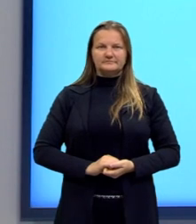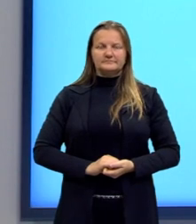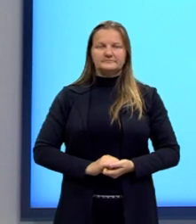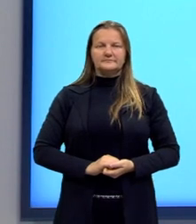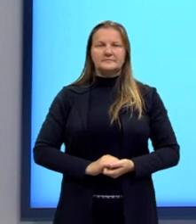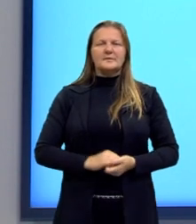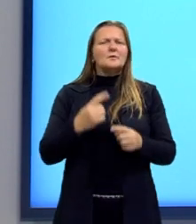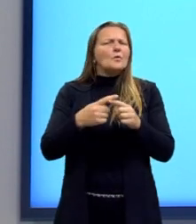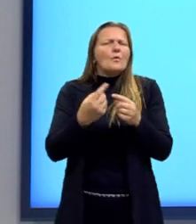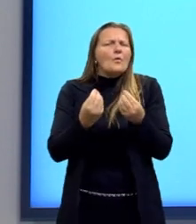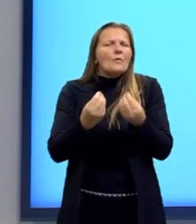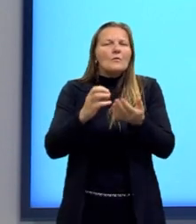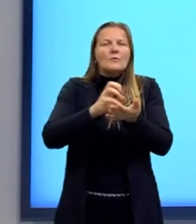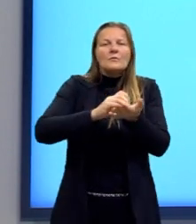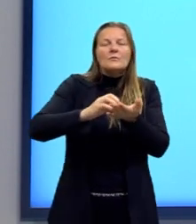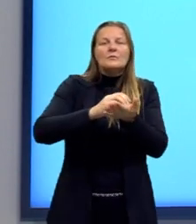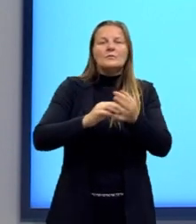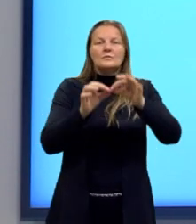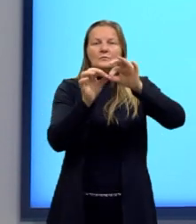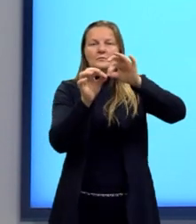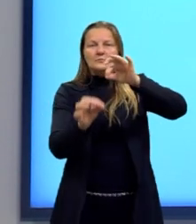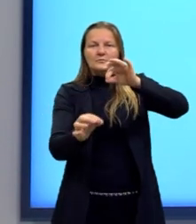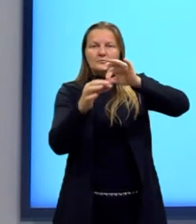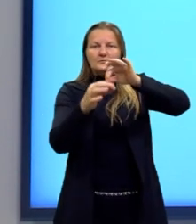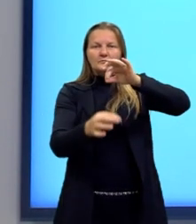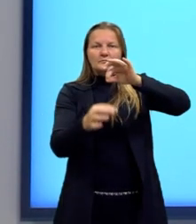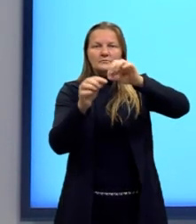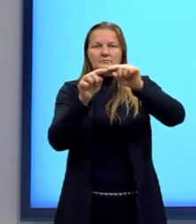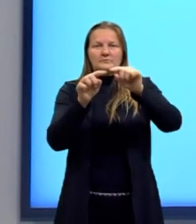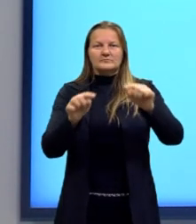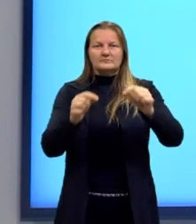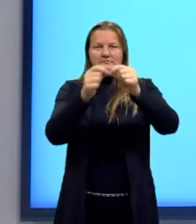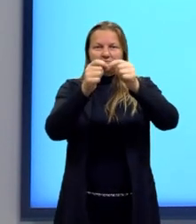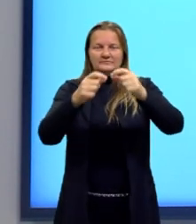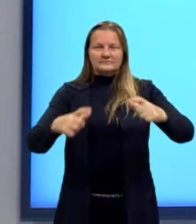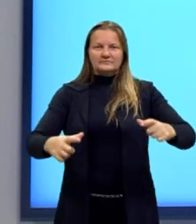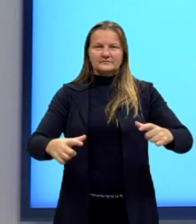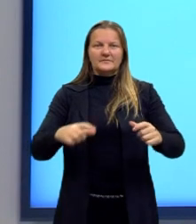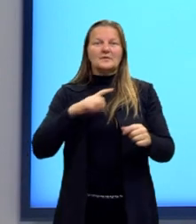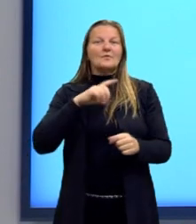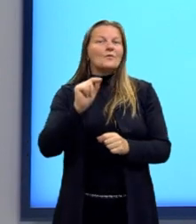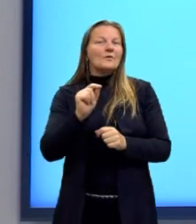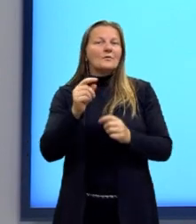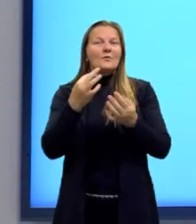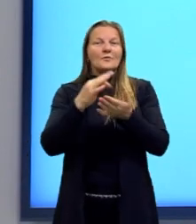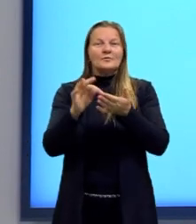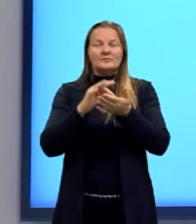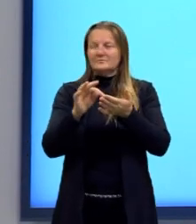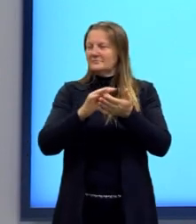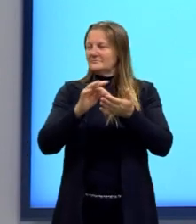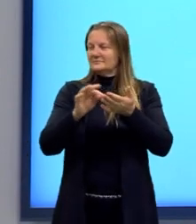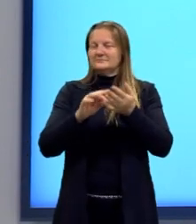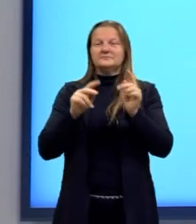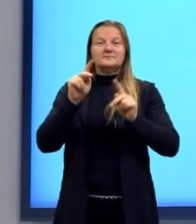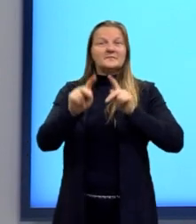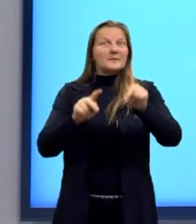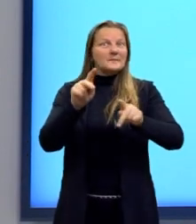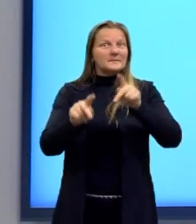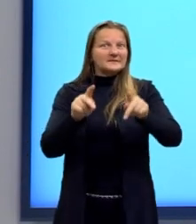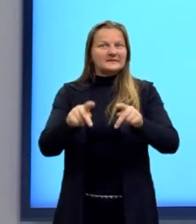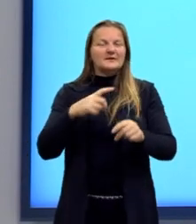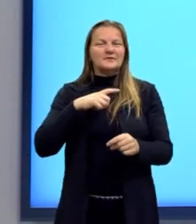para calcular a geratriz de um cone reto nós usamos o teorema de Pitágoras a partir da altura h